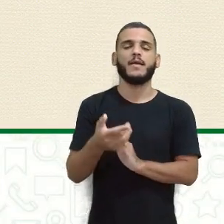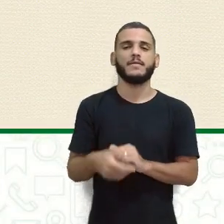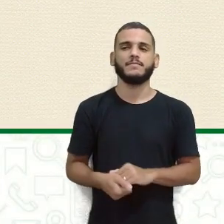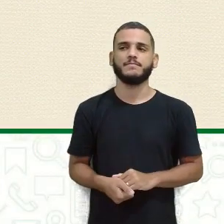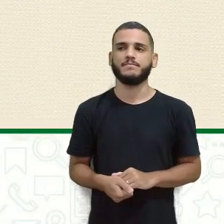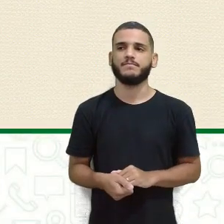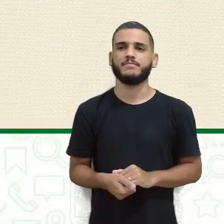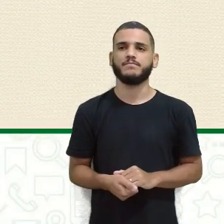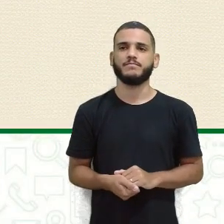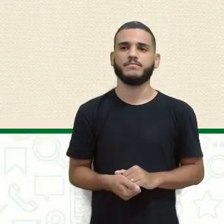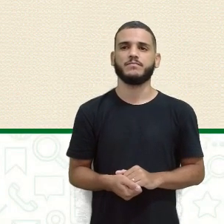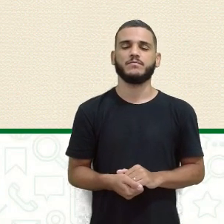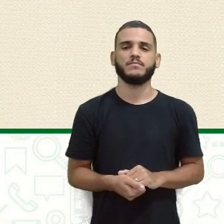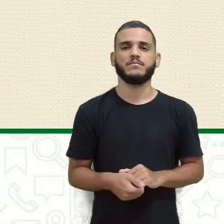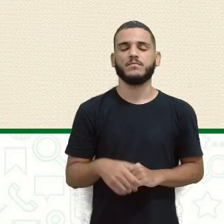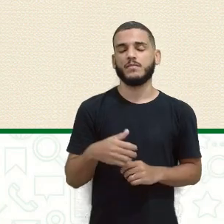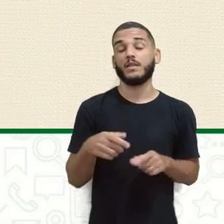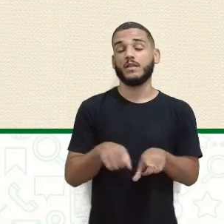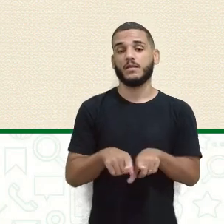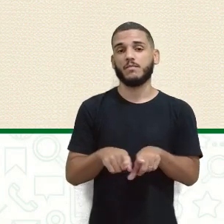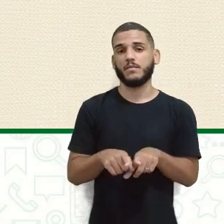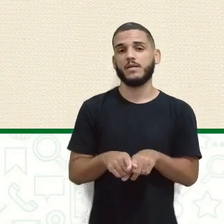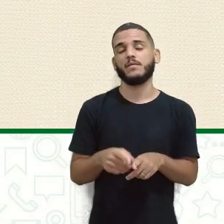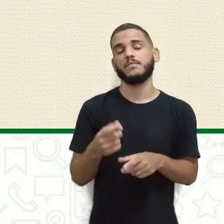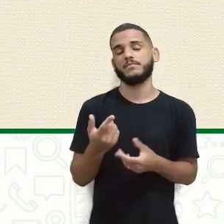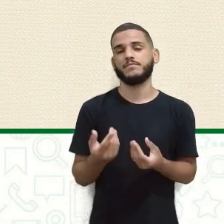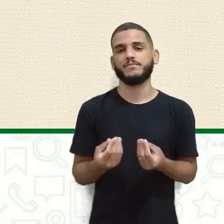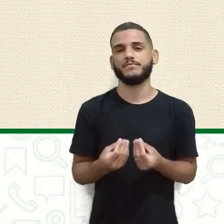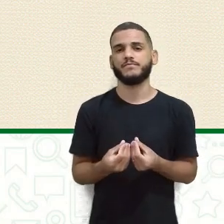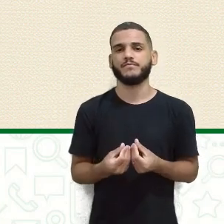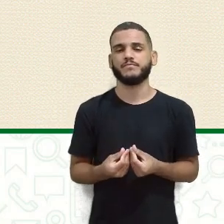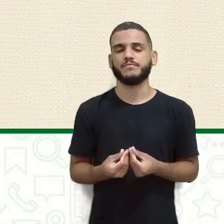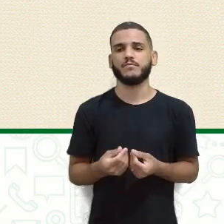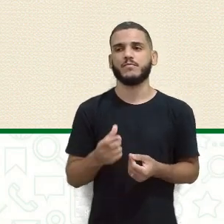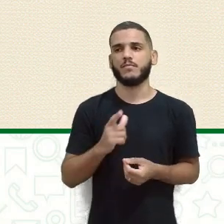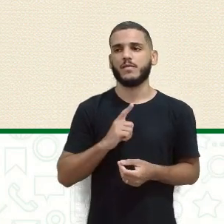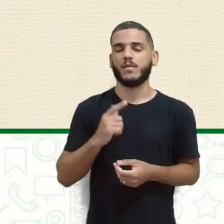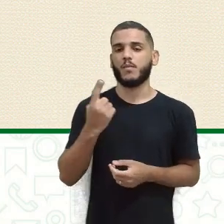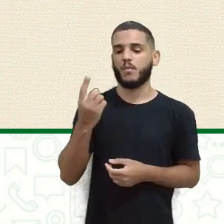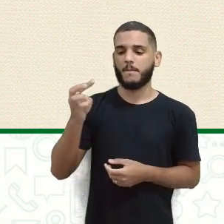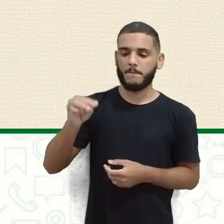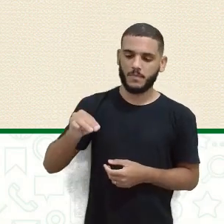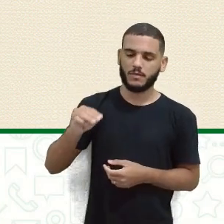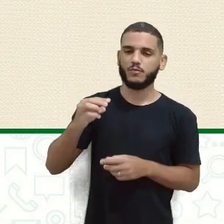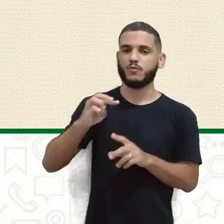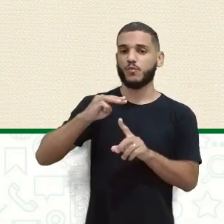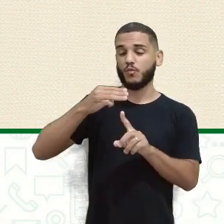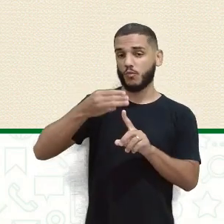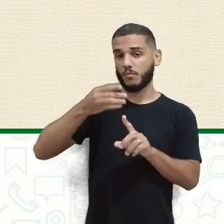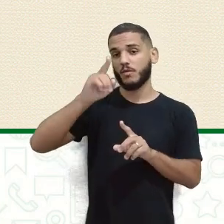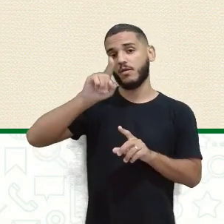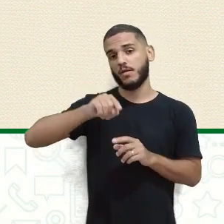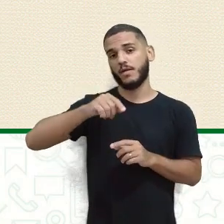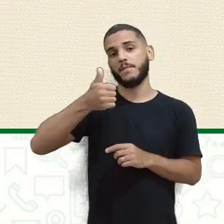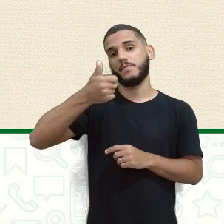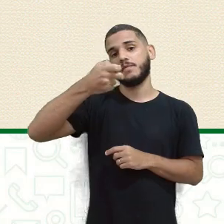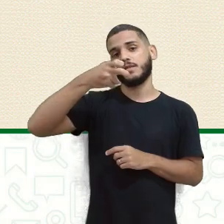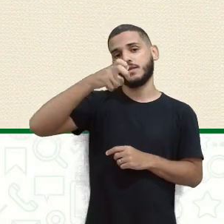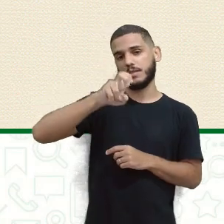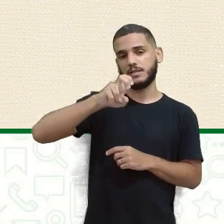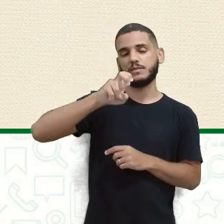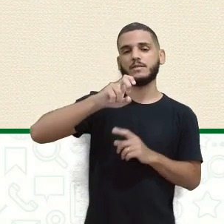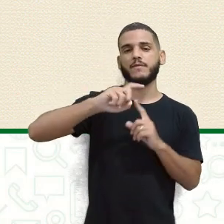pirâmide, né, é também formada, né, por 1 metro cúbico, eu vou dizer que 15